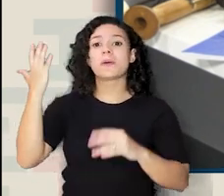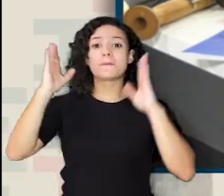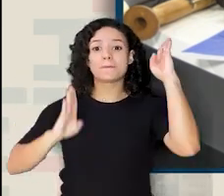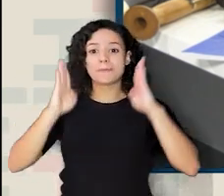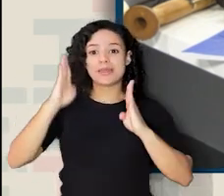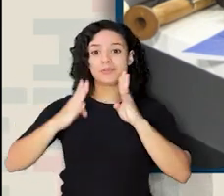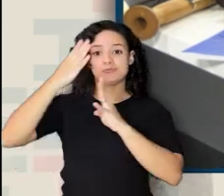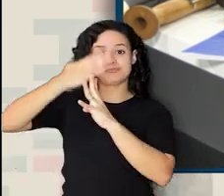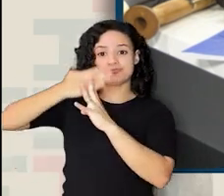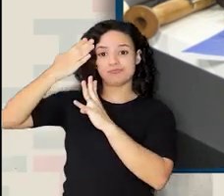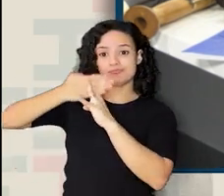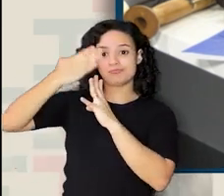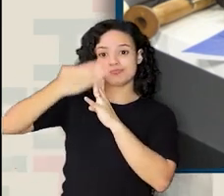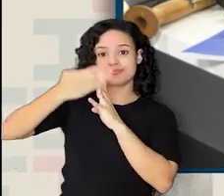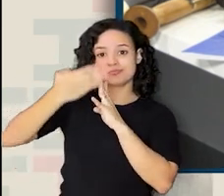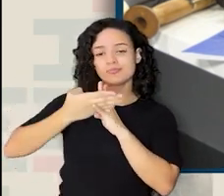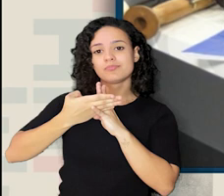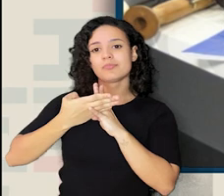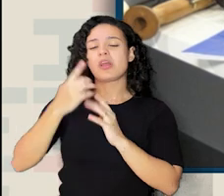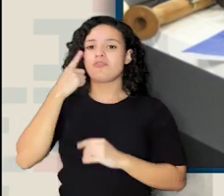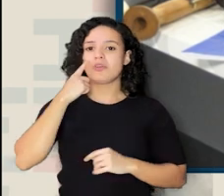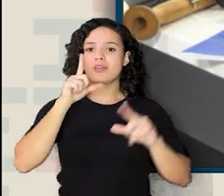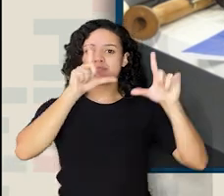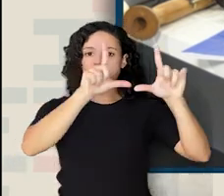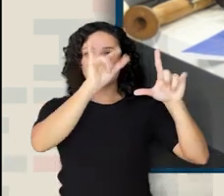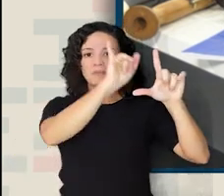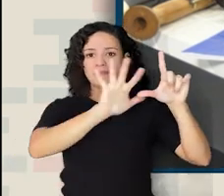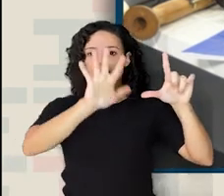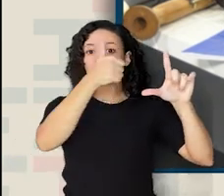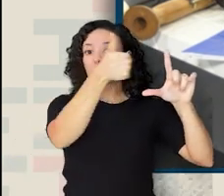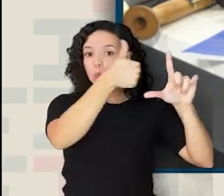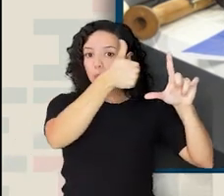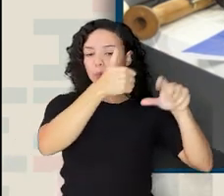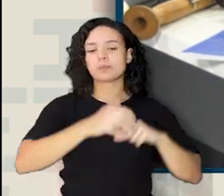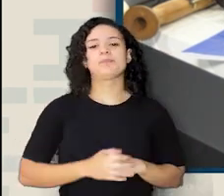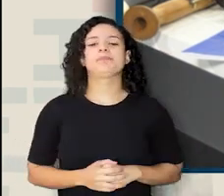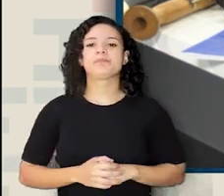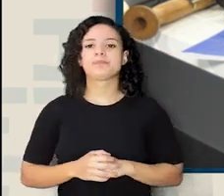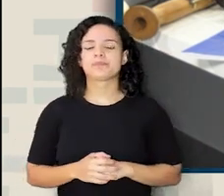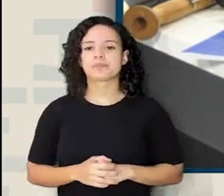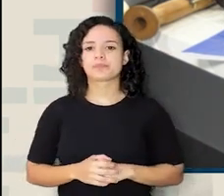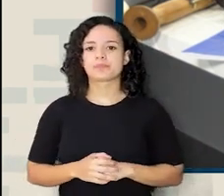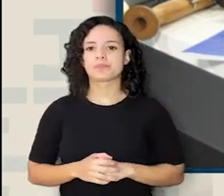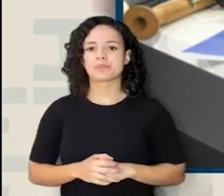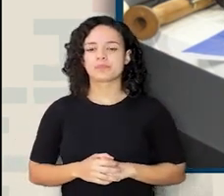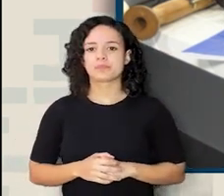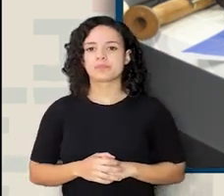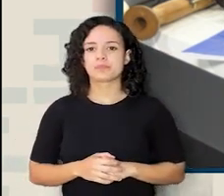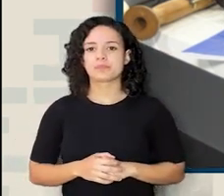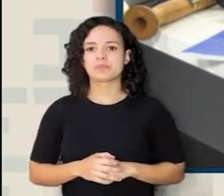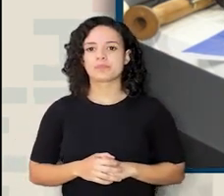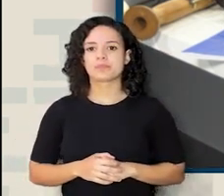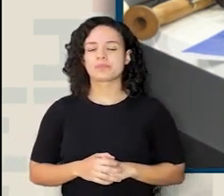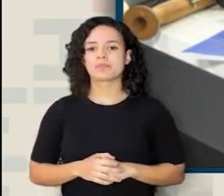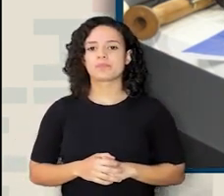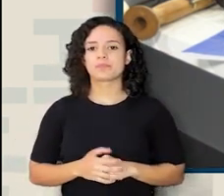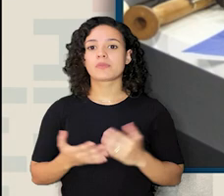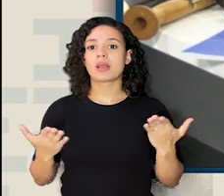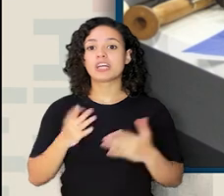uma música do período barroco, é a primeira imagem,